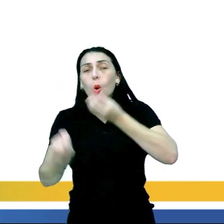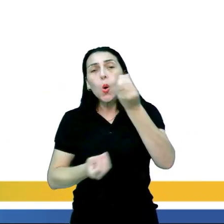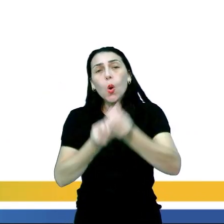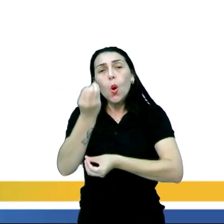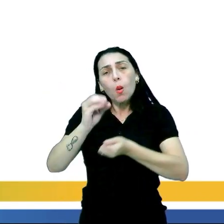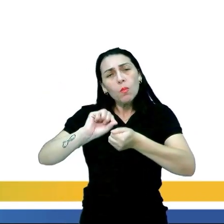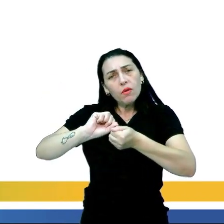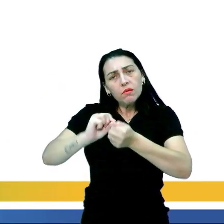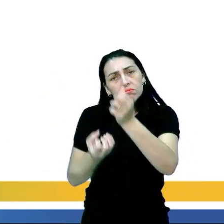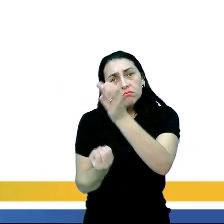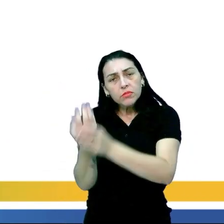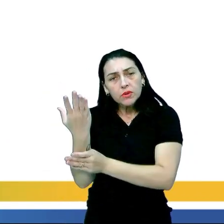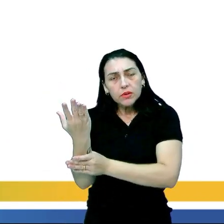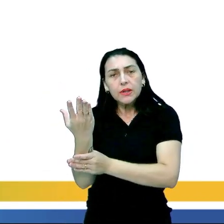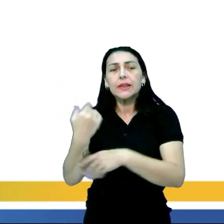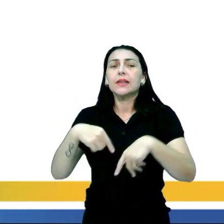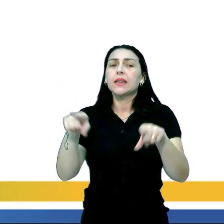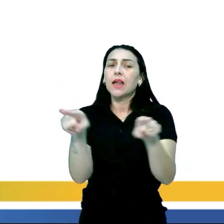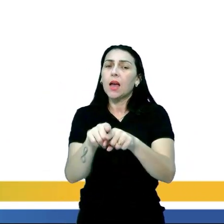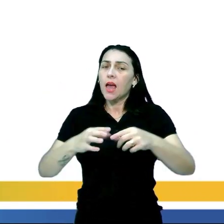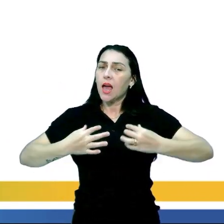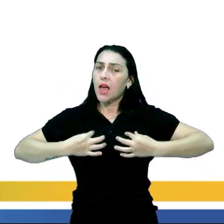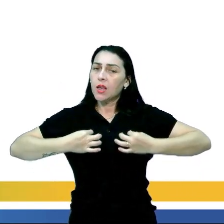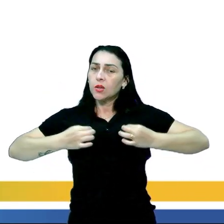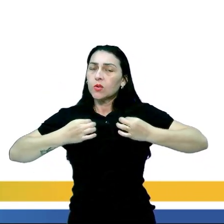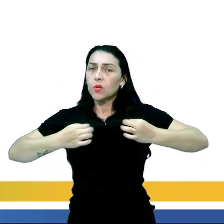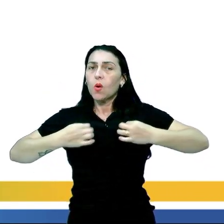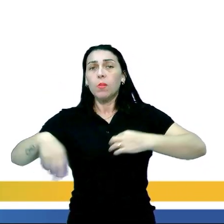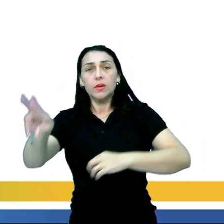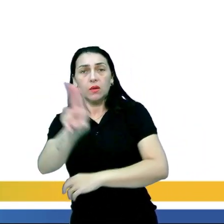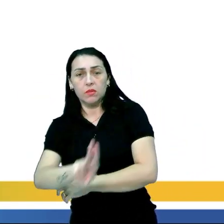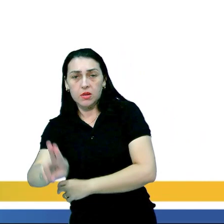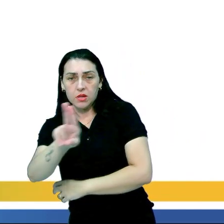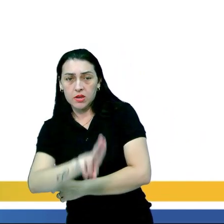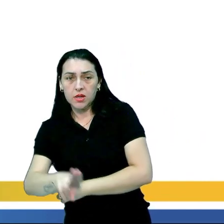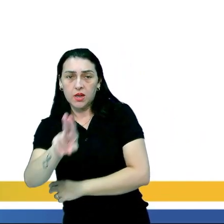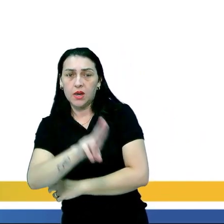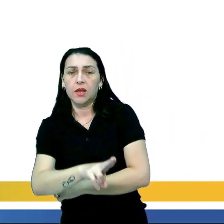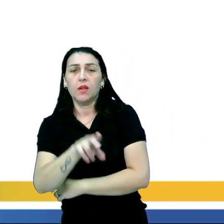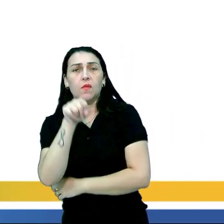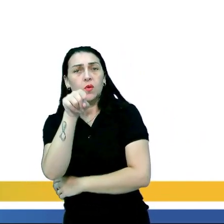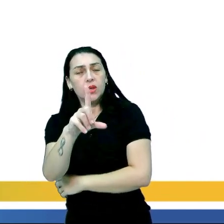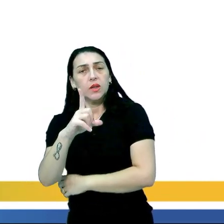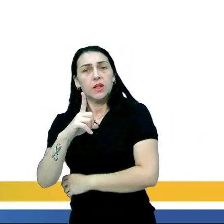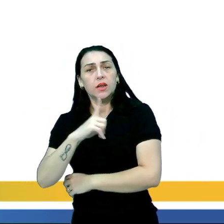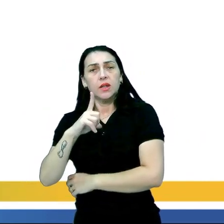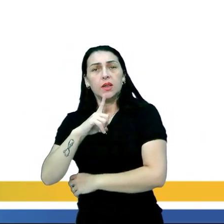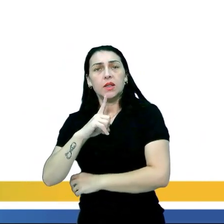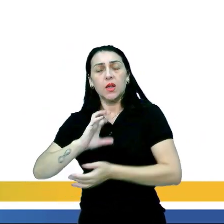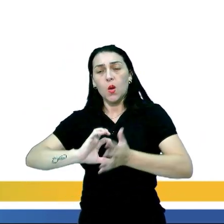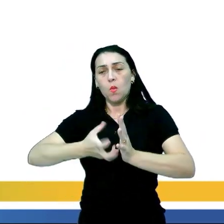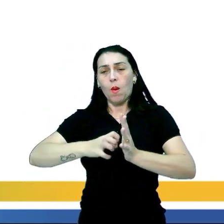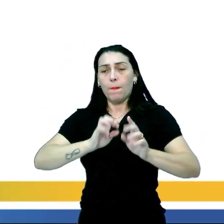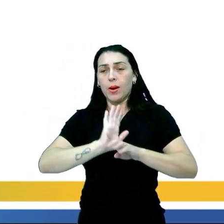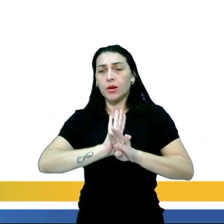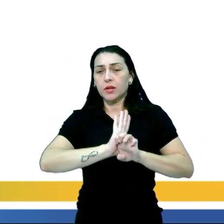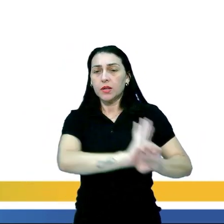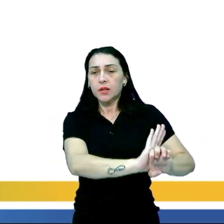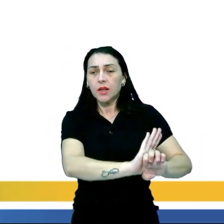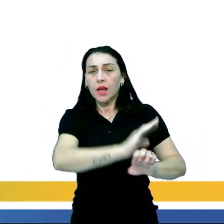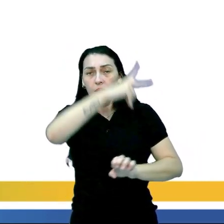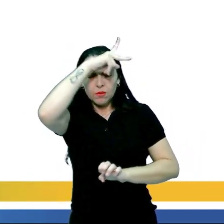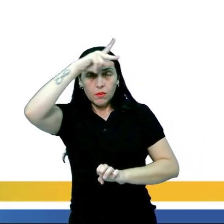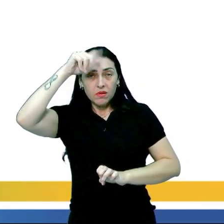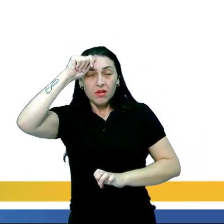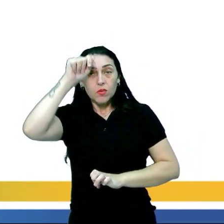ser produzido, nem as roupas a serem usadas. De repente você tem um partido de esquerda aí na prefeitura,